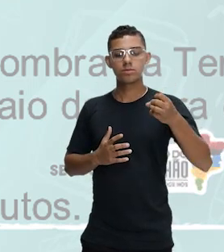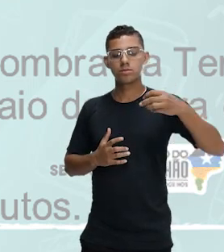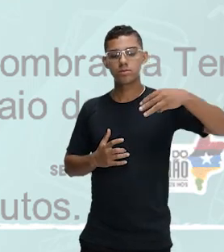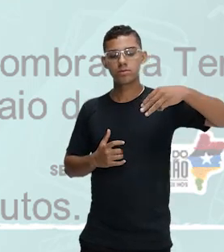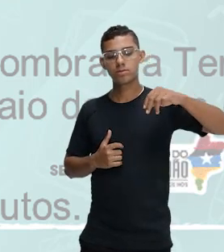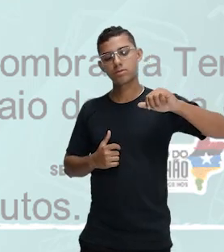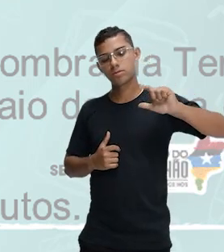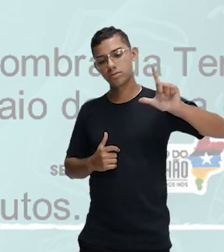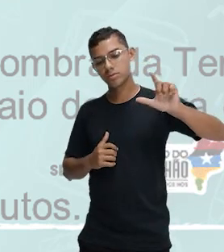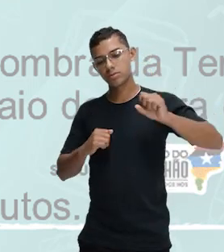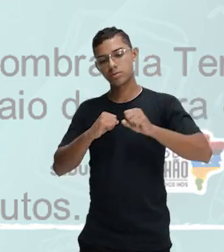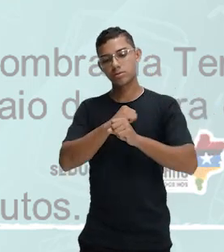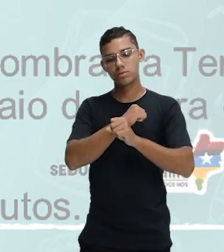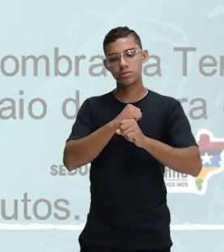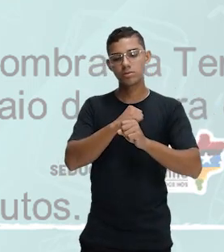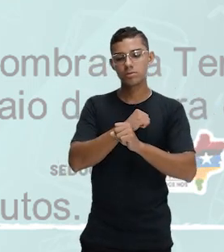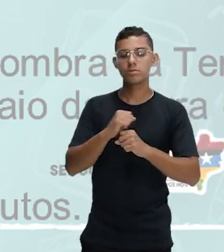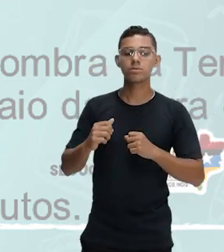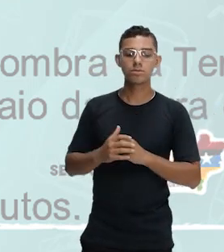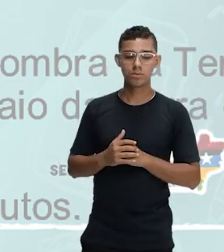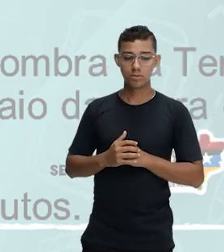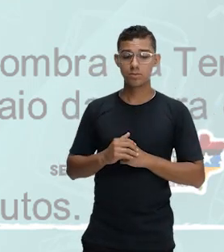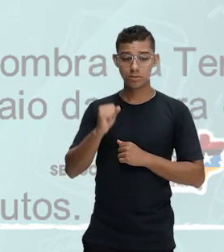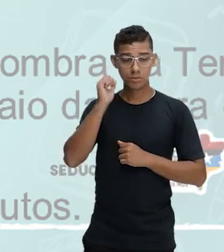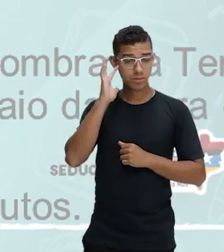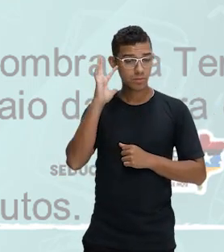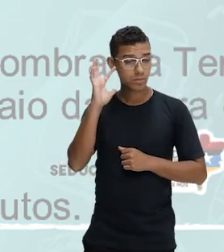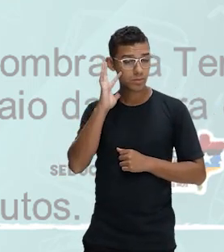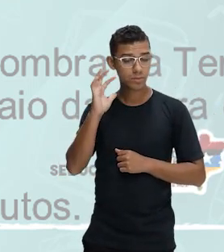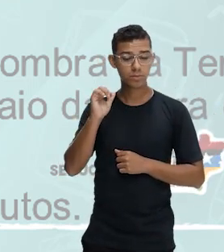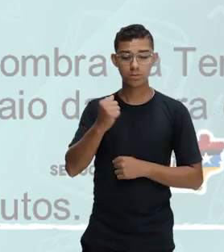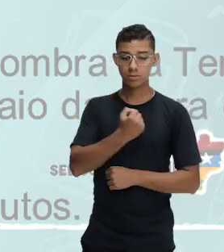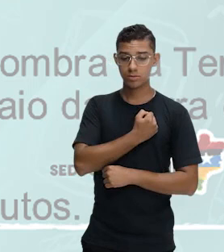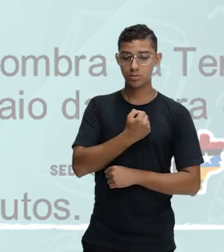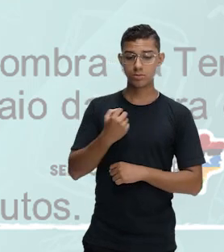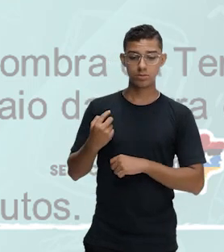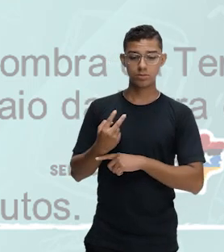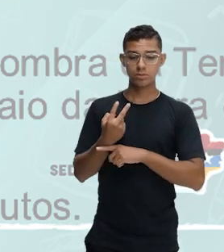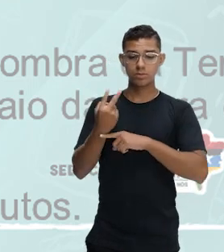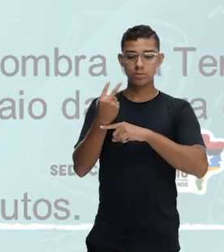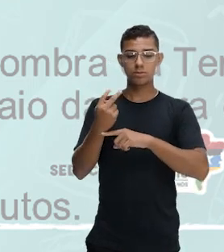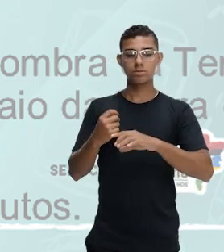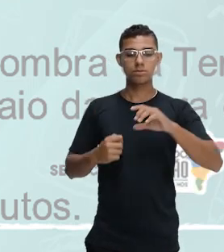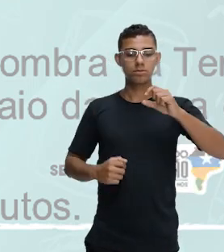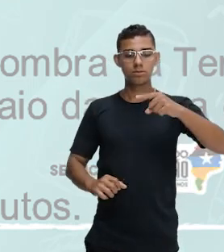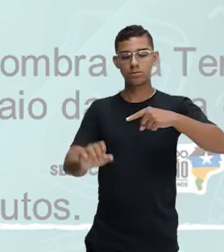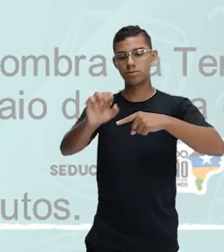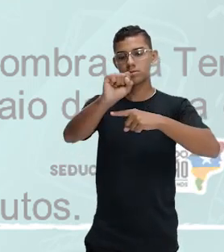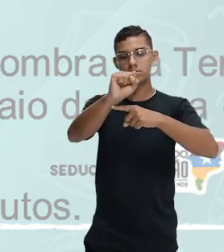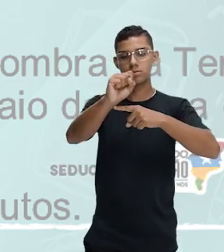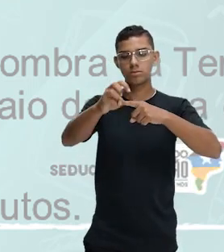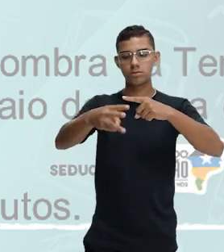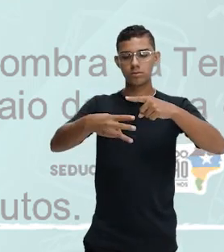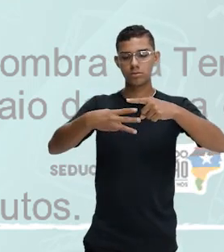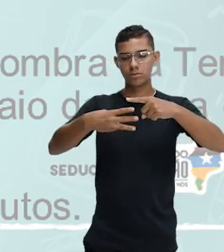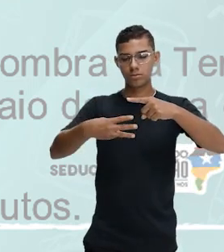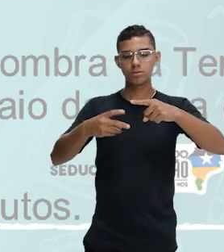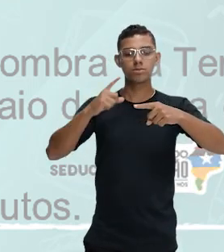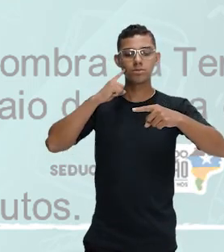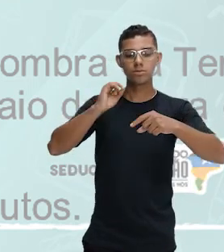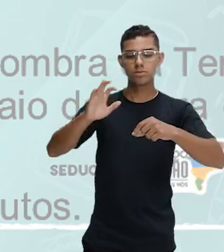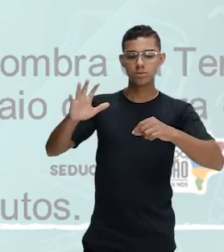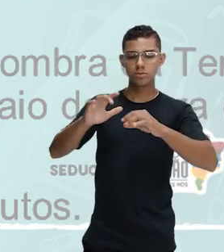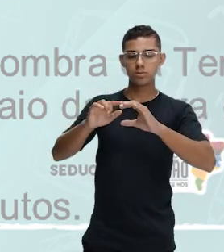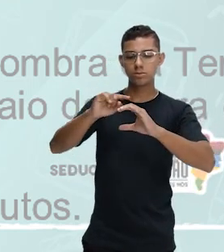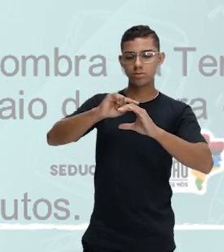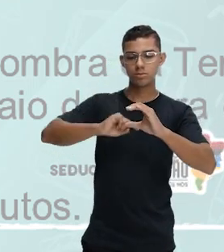precessão. Deduziu o valor correto de 8/3 para a razão entre o tamanho da sombra da